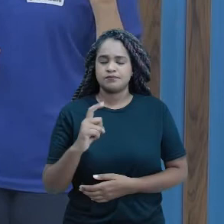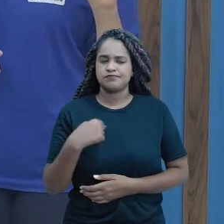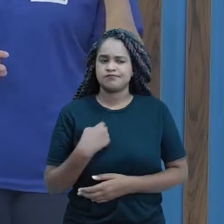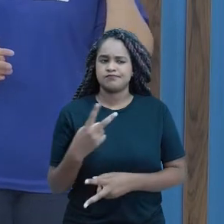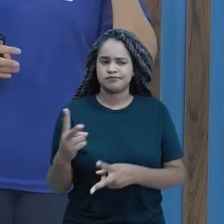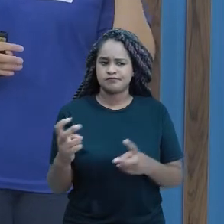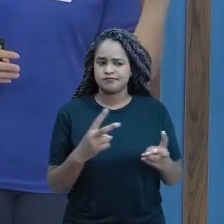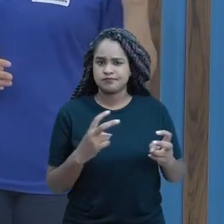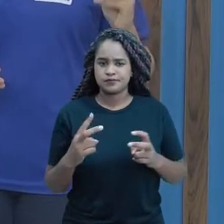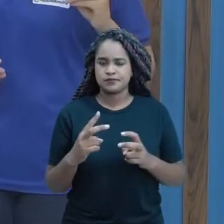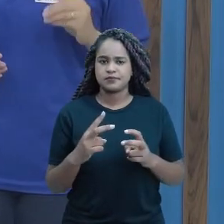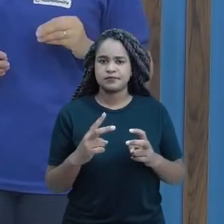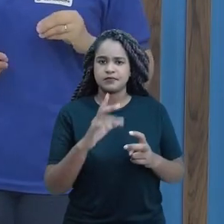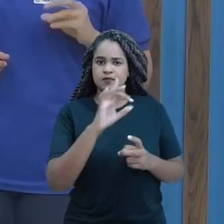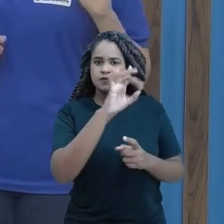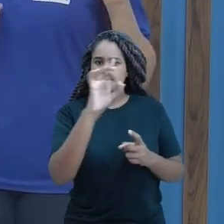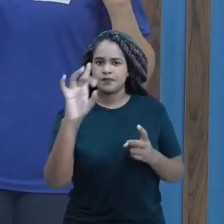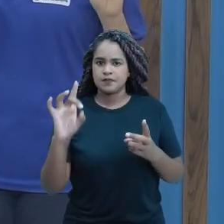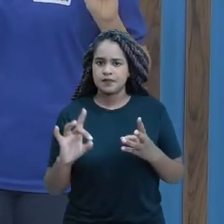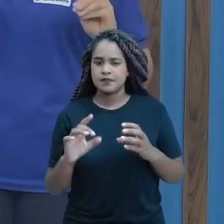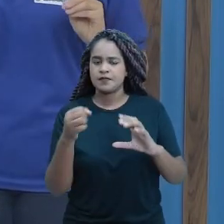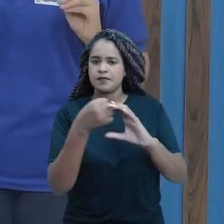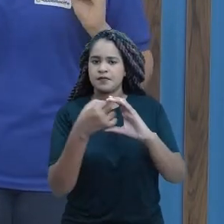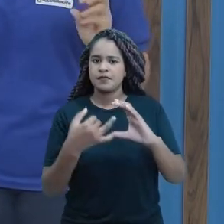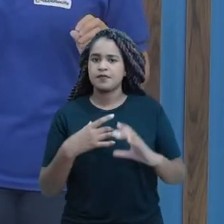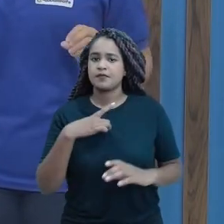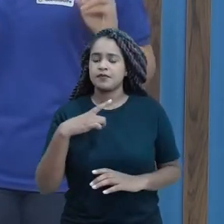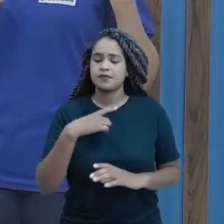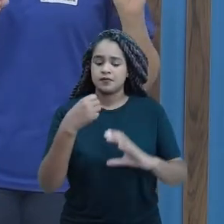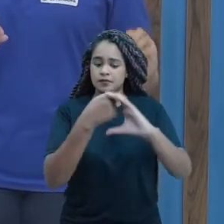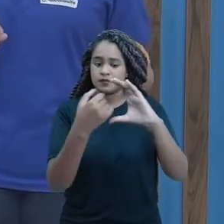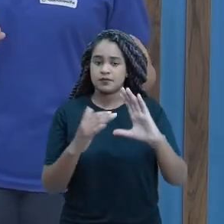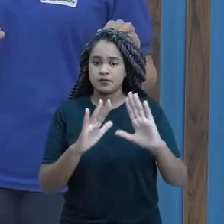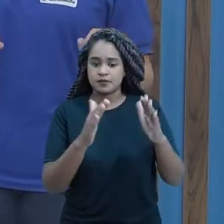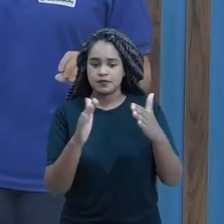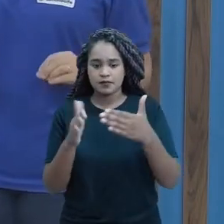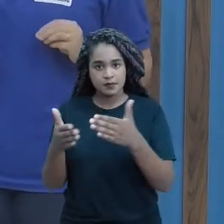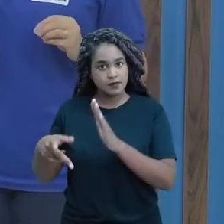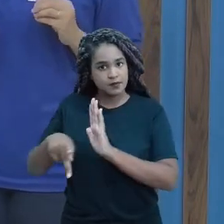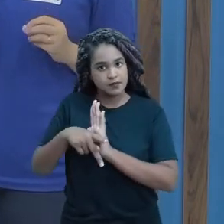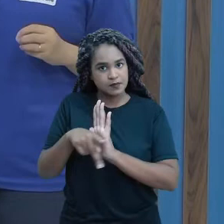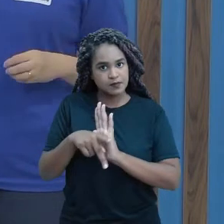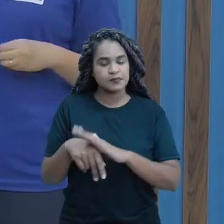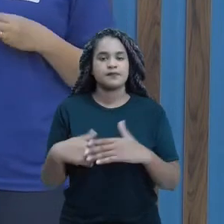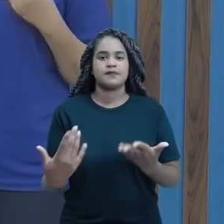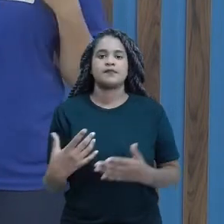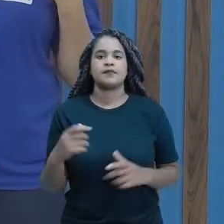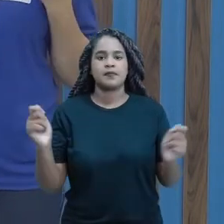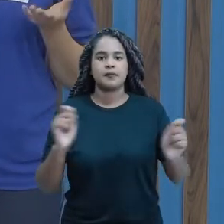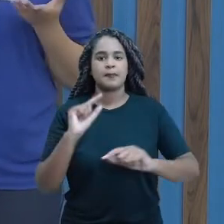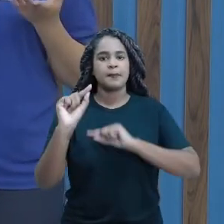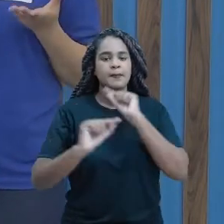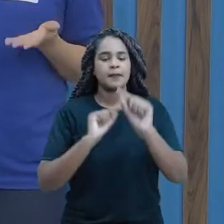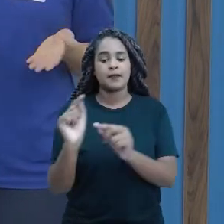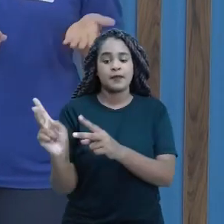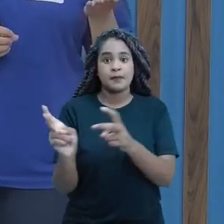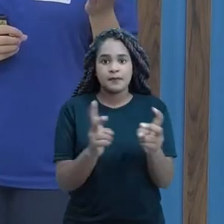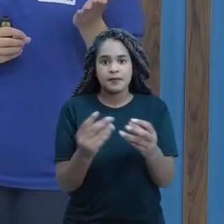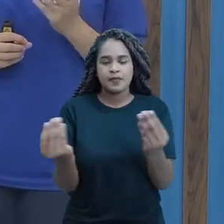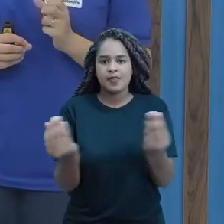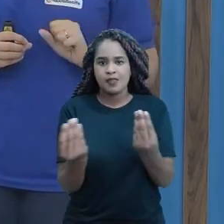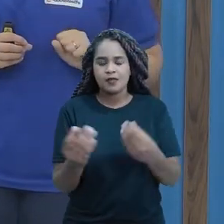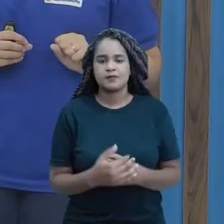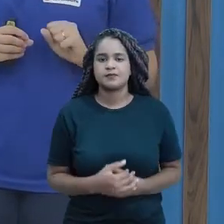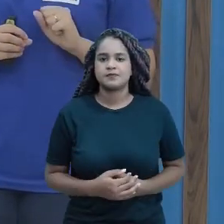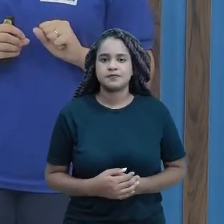para observar cada um dos elementos, a gente tem características específicas que dá para a gente fazer esse reconhecimento. E aí,